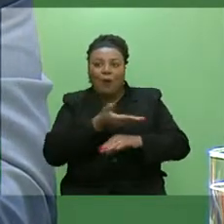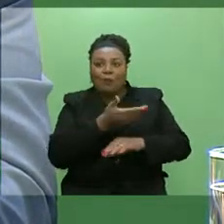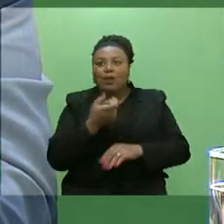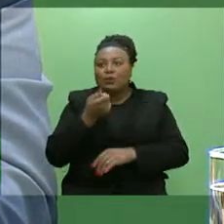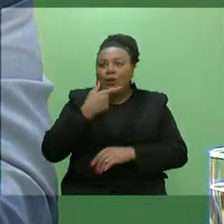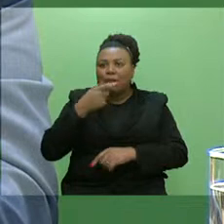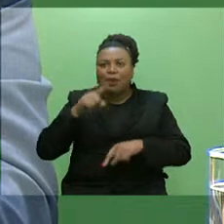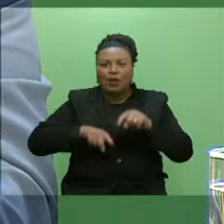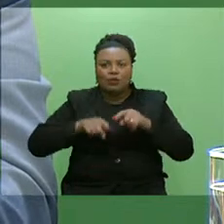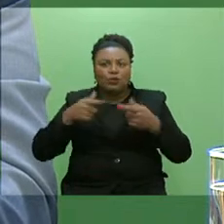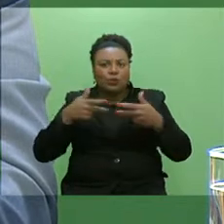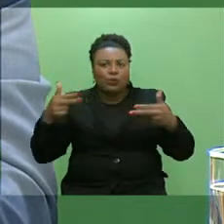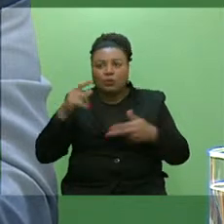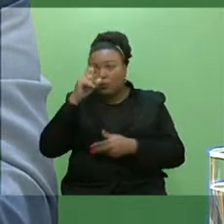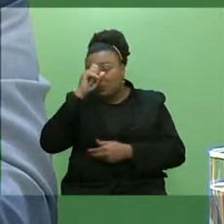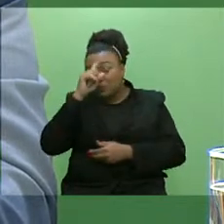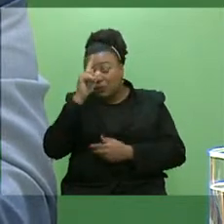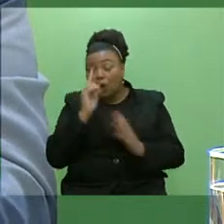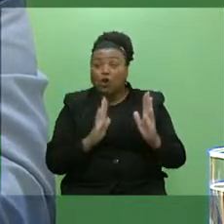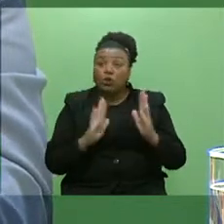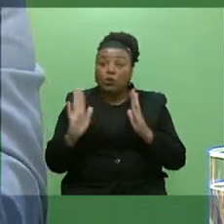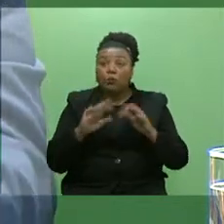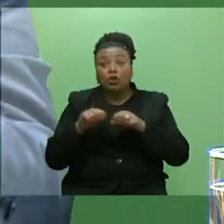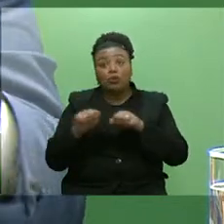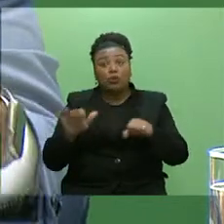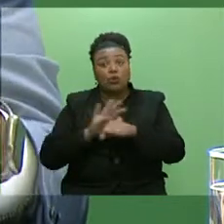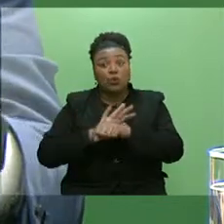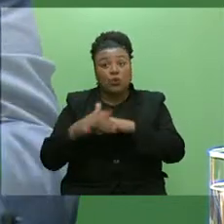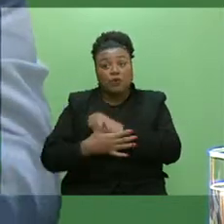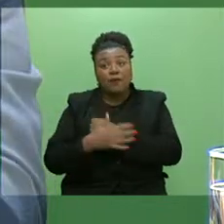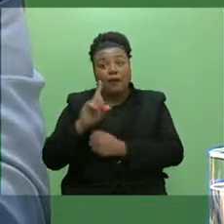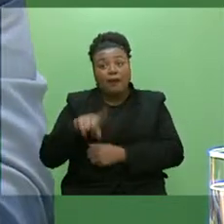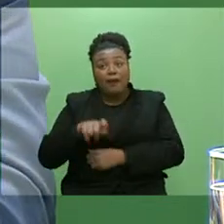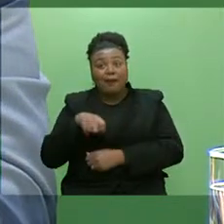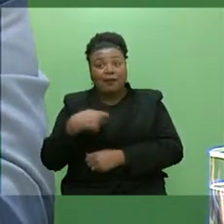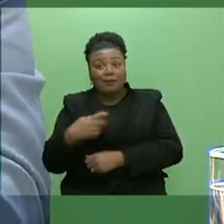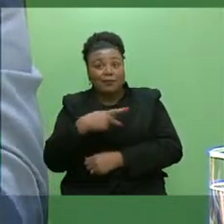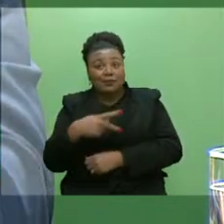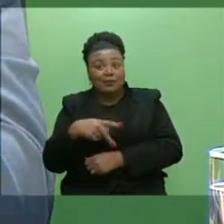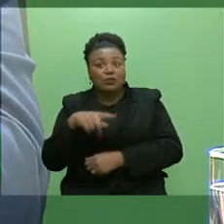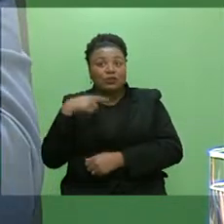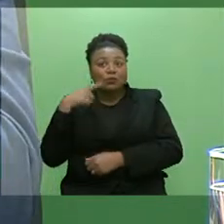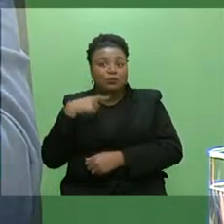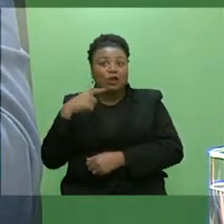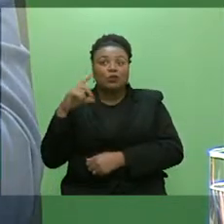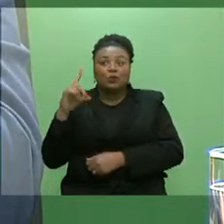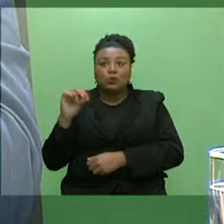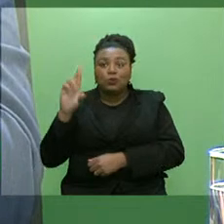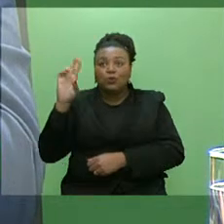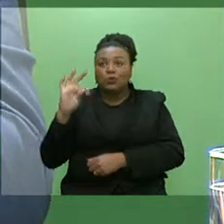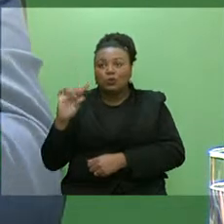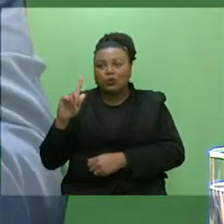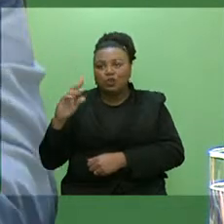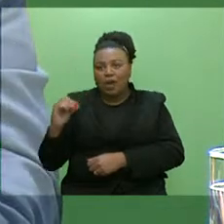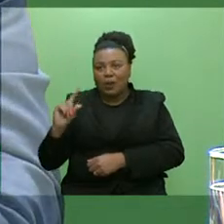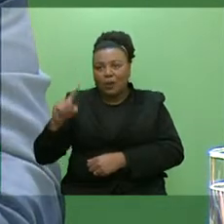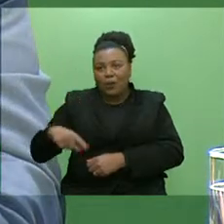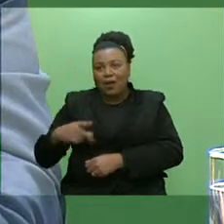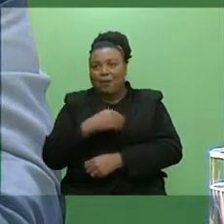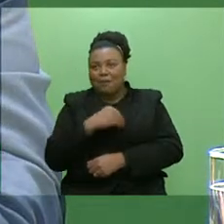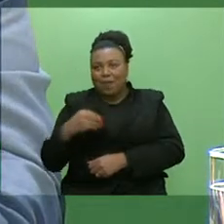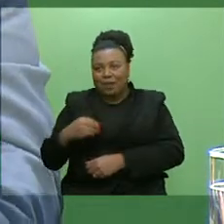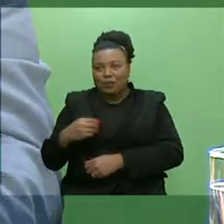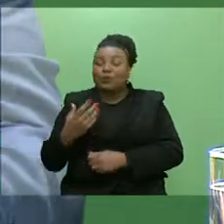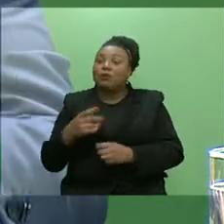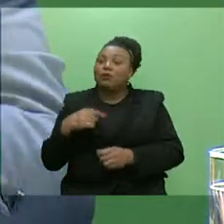demais insumos hospitalares durante a pandemia, presidida pelo deputado Dr. Tiago Duarte, que é médico. Então, nós